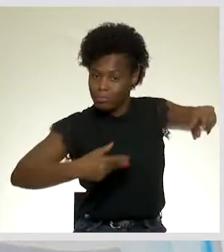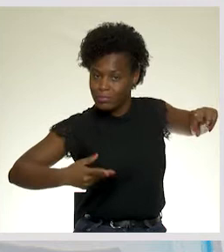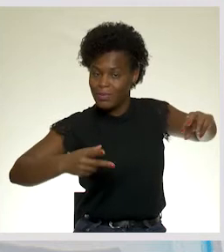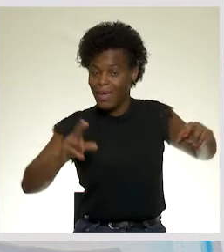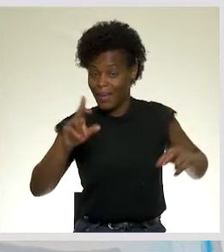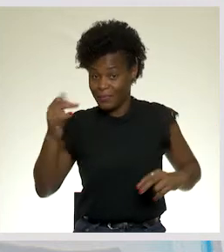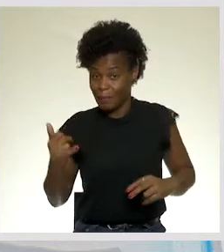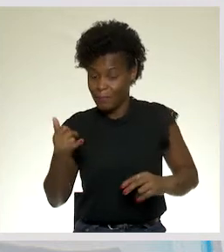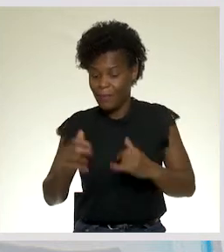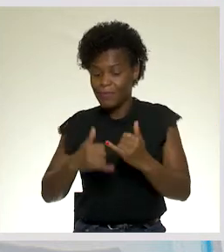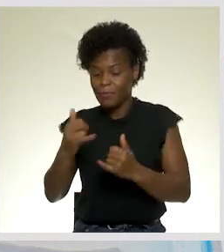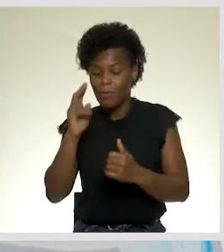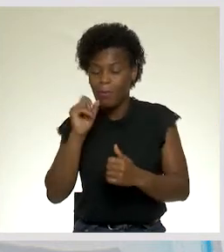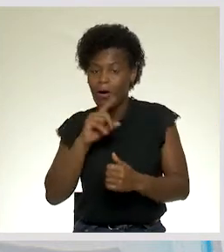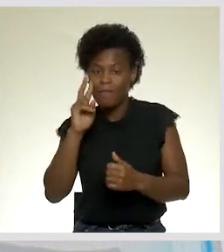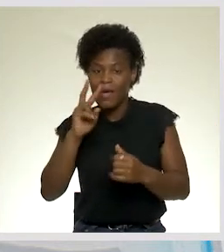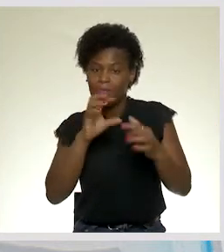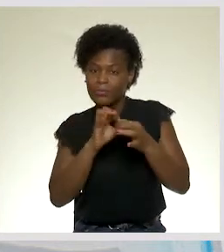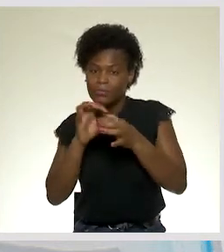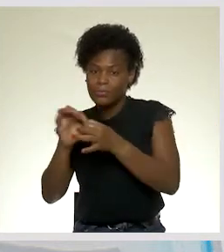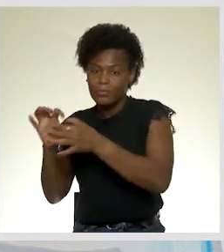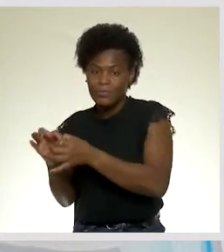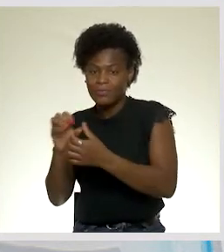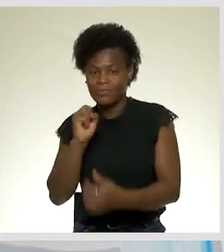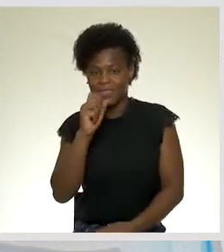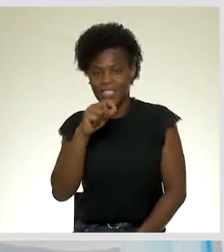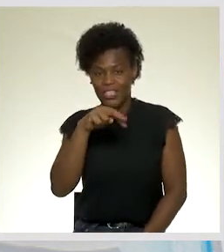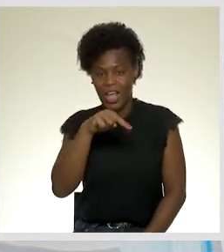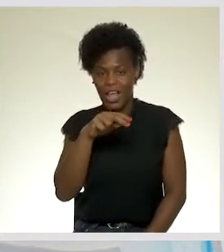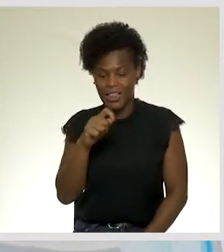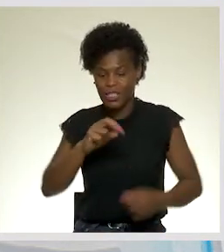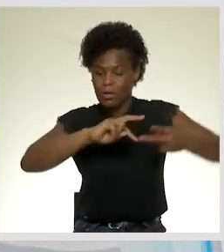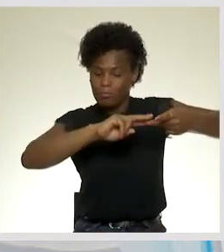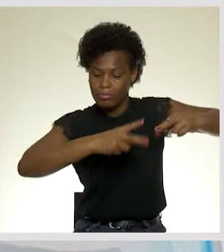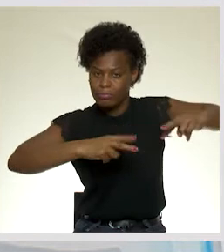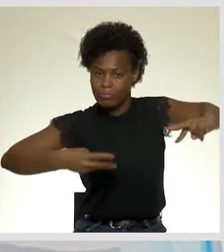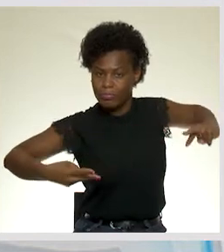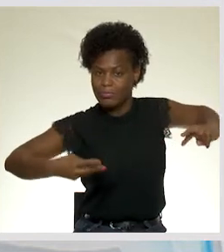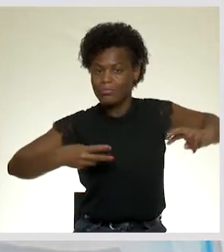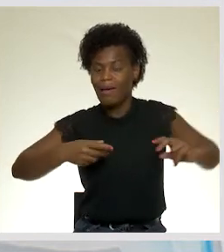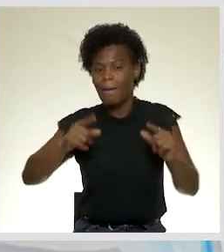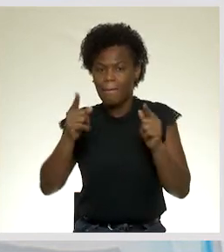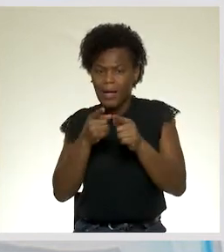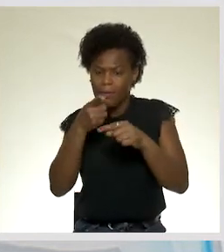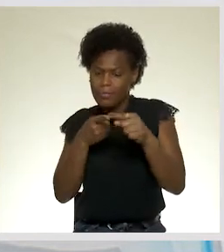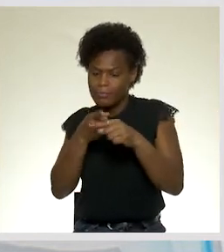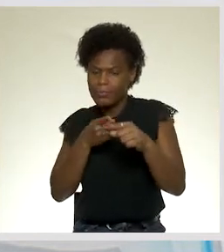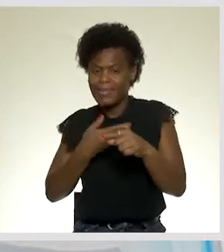nós podemos ver aqui genes, que são pequenos fragmentos do DNA que têm a capacidade